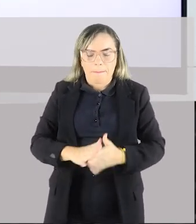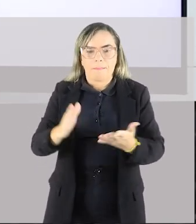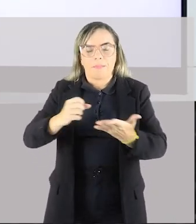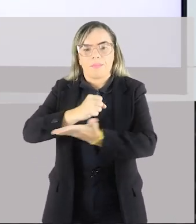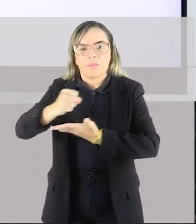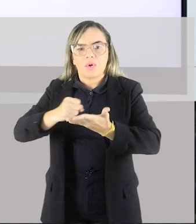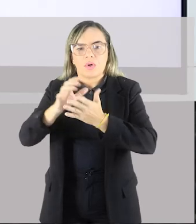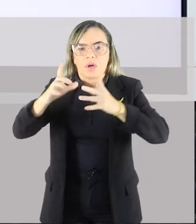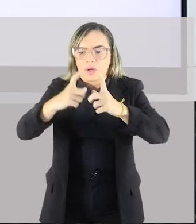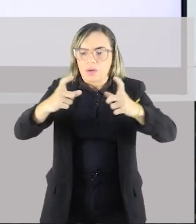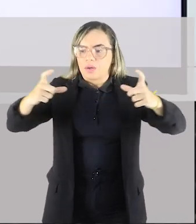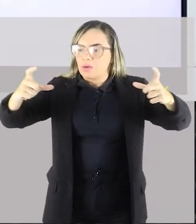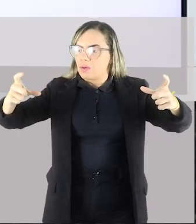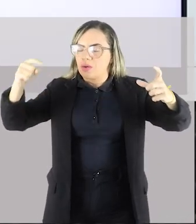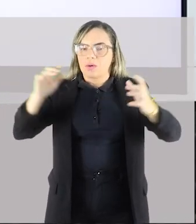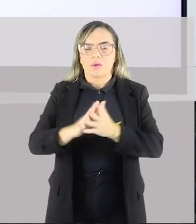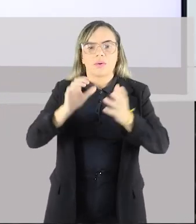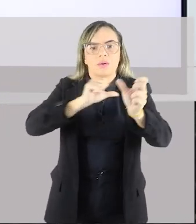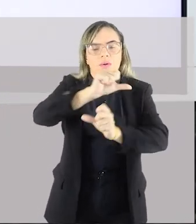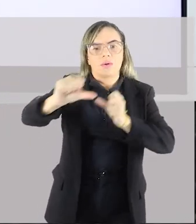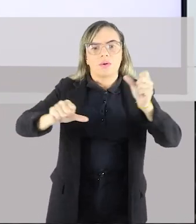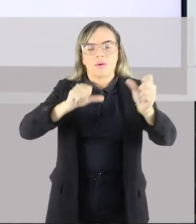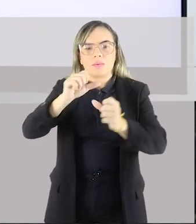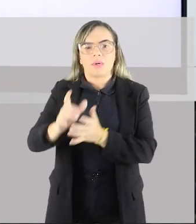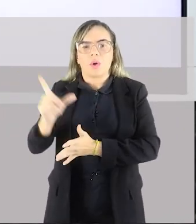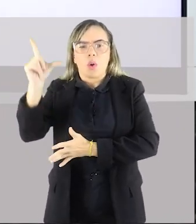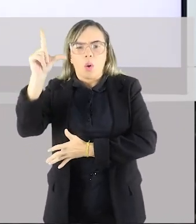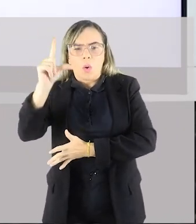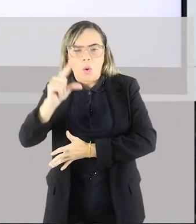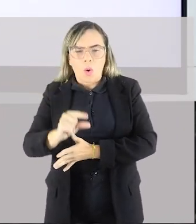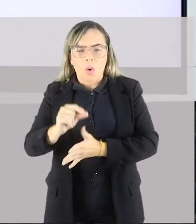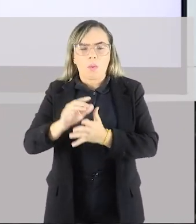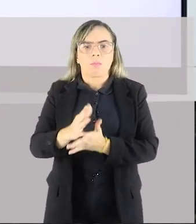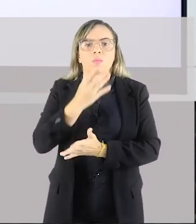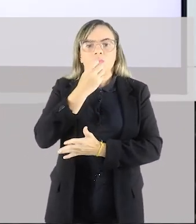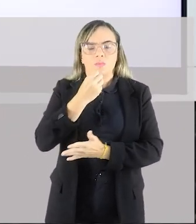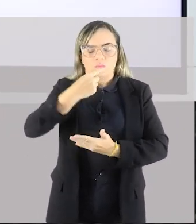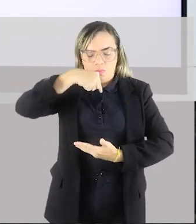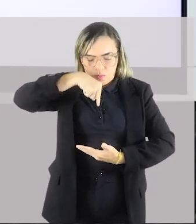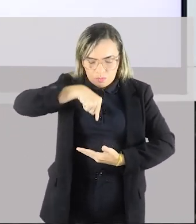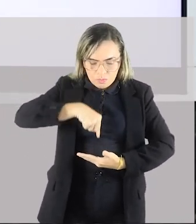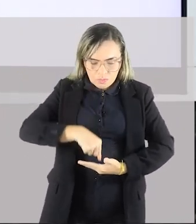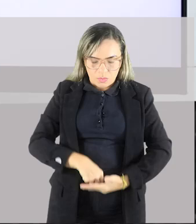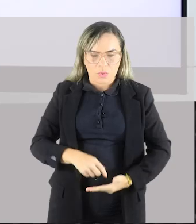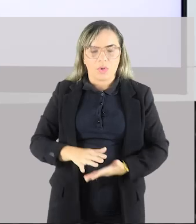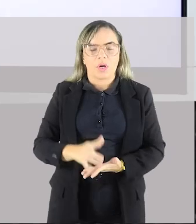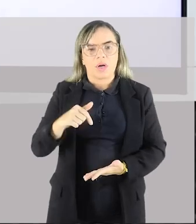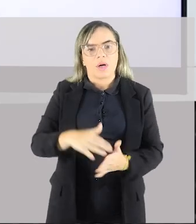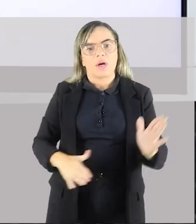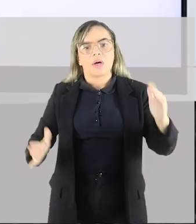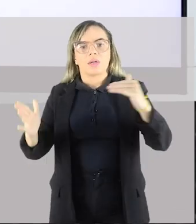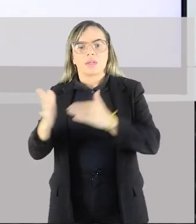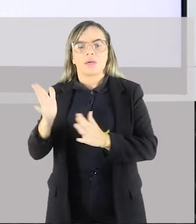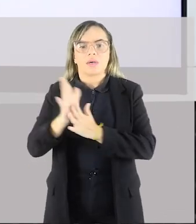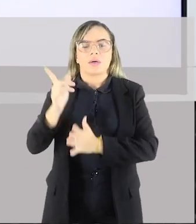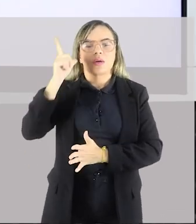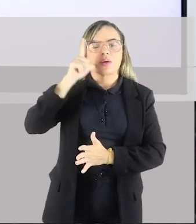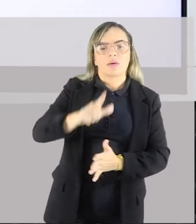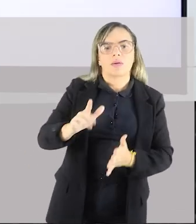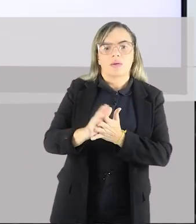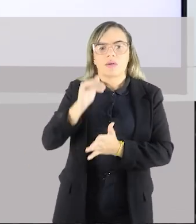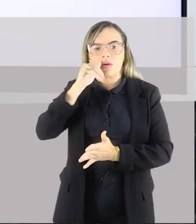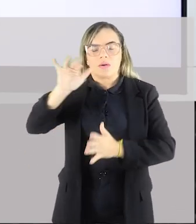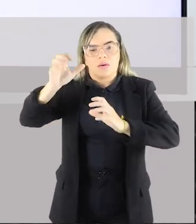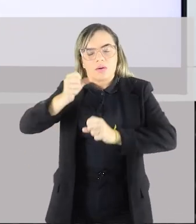pegando algo que é grande e transformando em algo cada vez menor, até que a gente consiga formar energia a partir desse